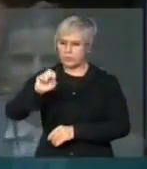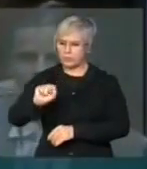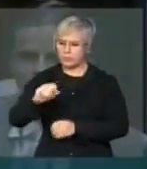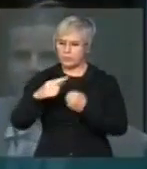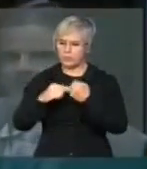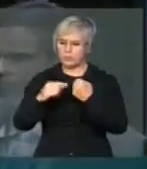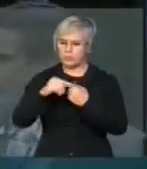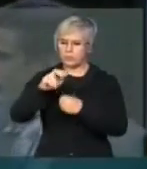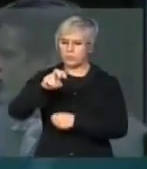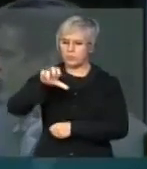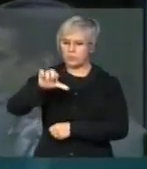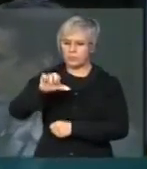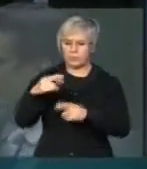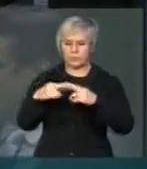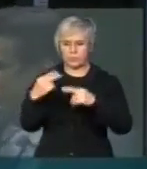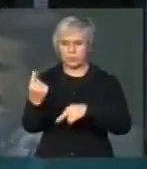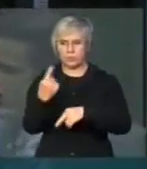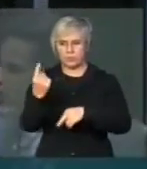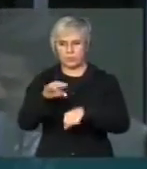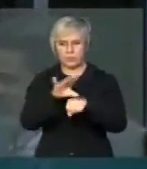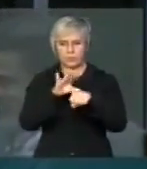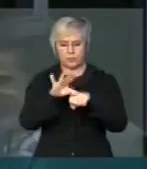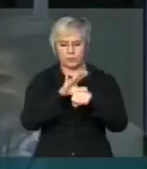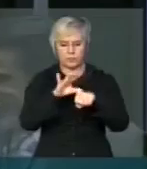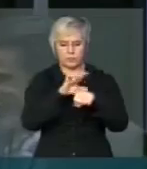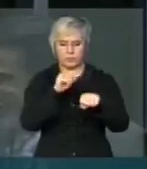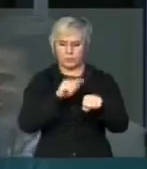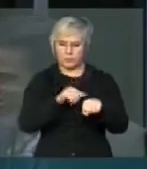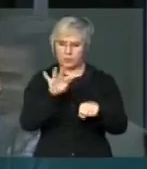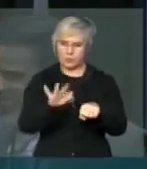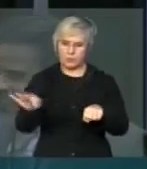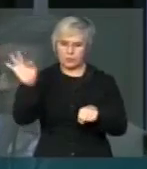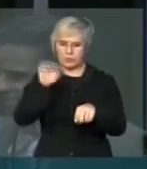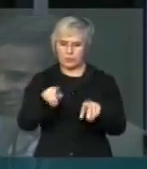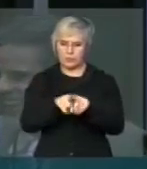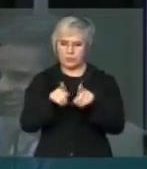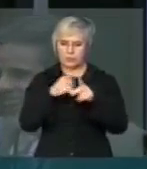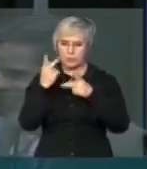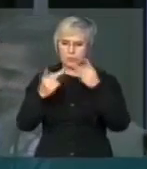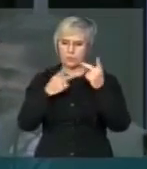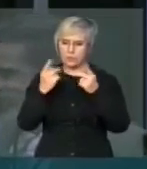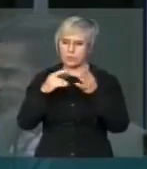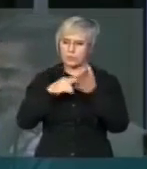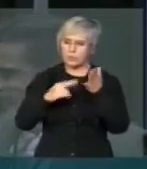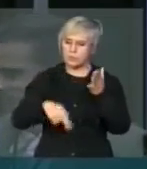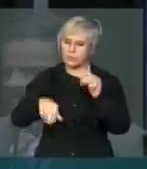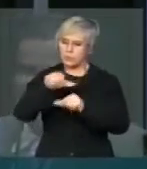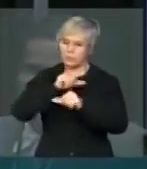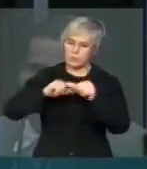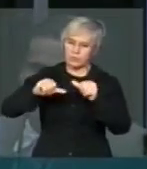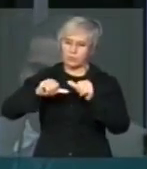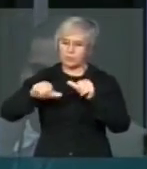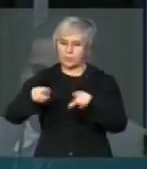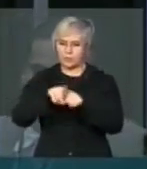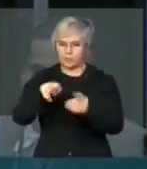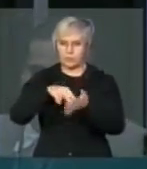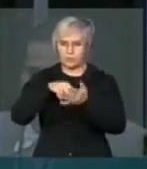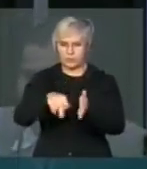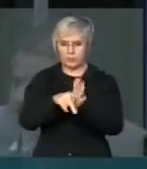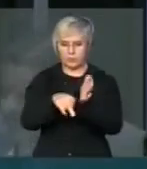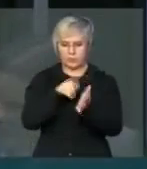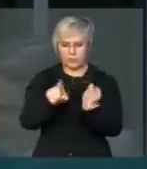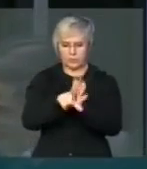artigo 59, parágrafo único da Carta Magna, dispõe sobre a elaboração, redação, alteração e consolidação das